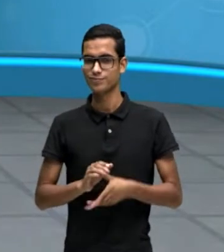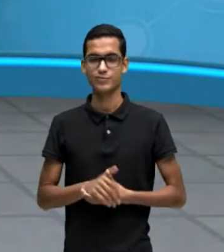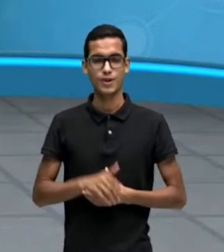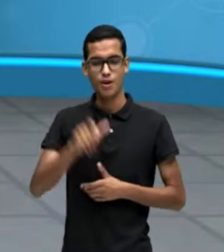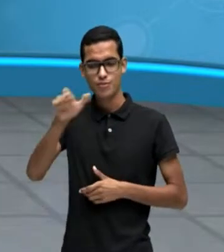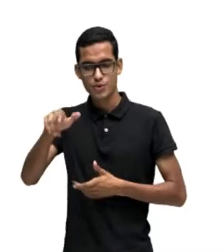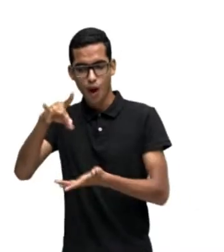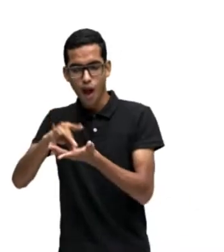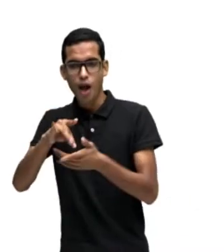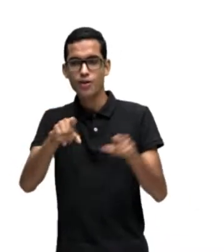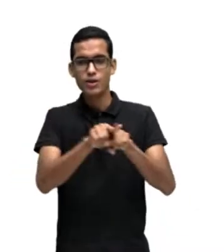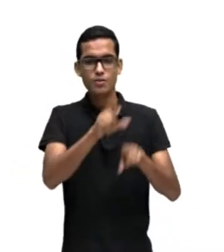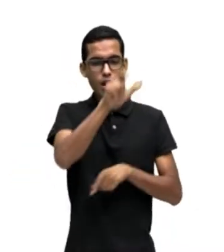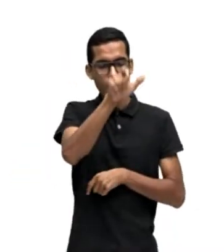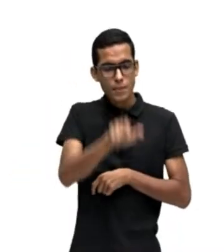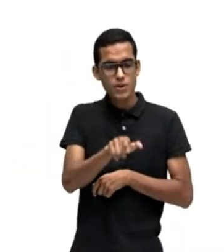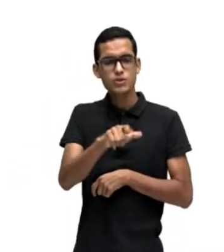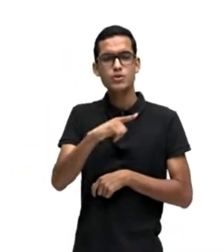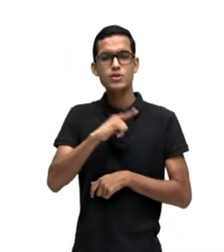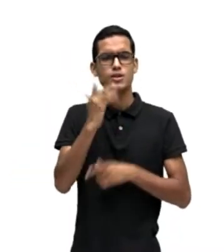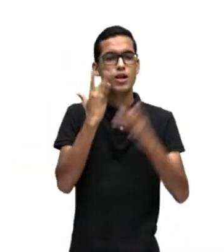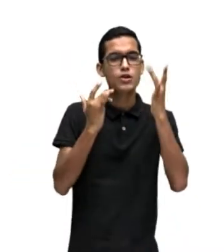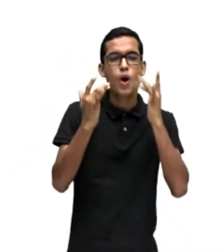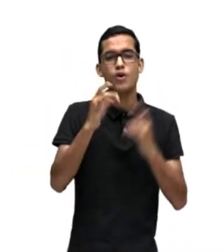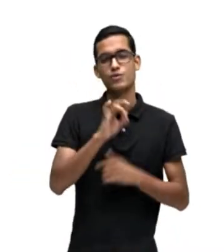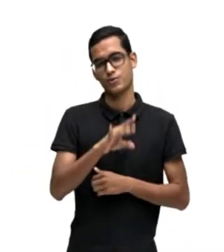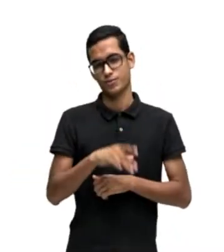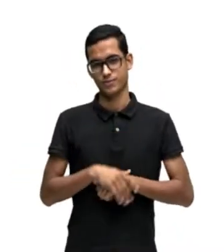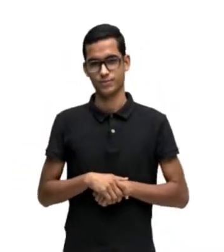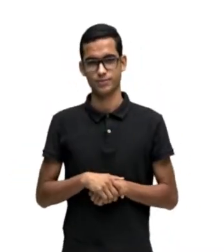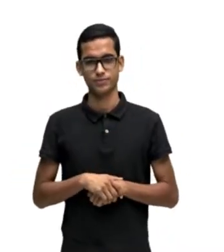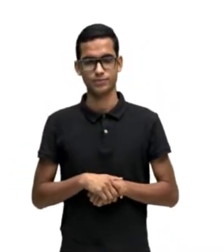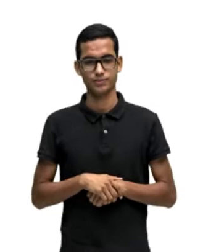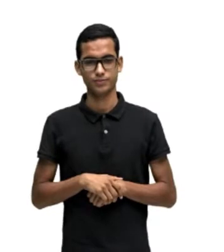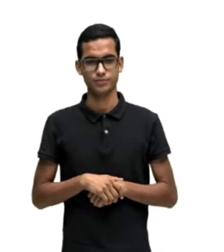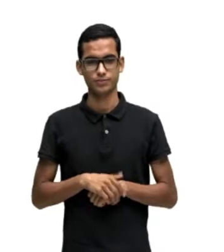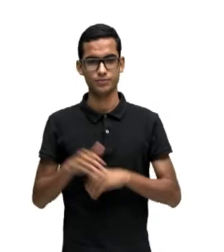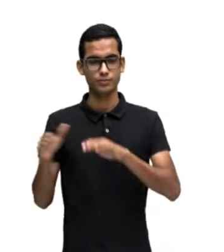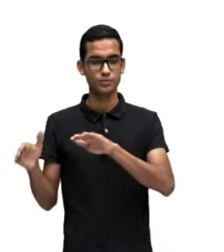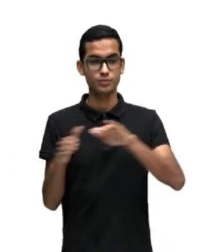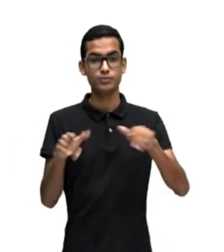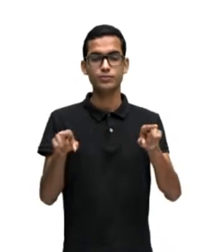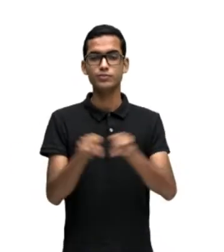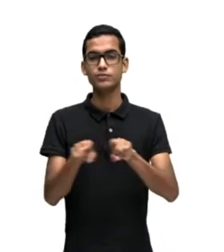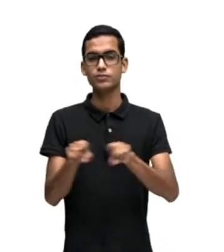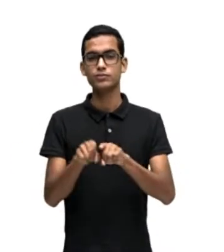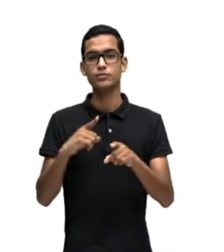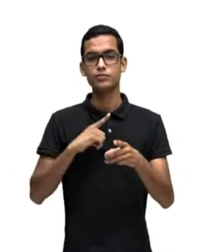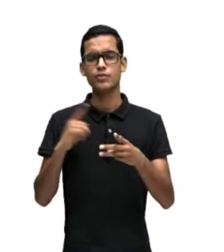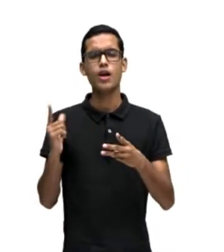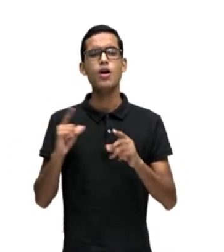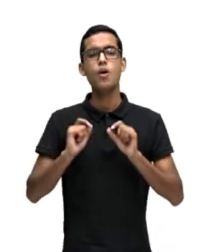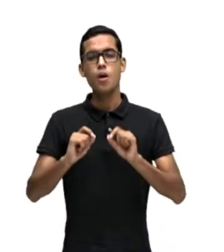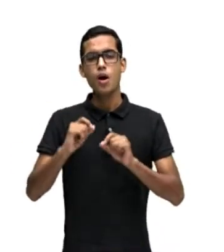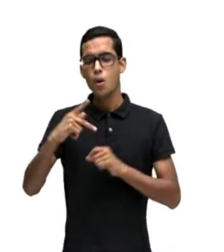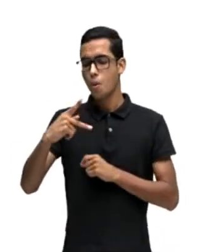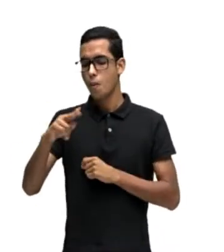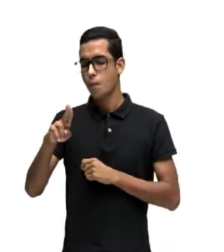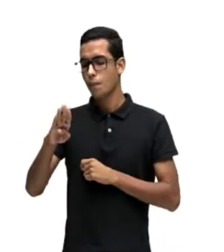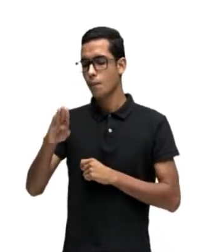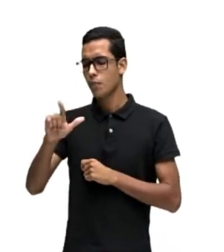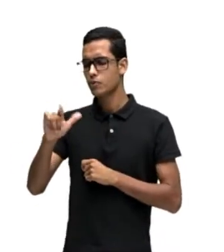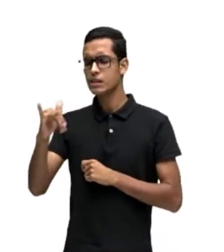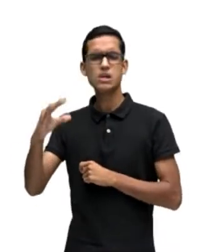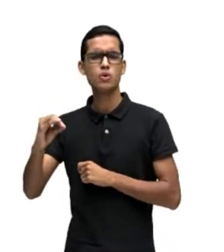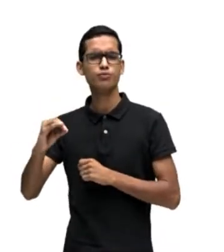um outro elemento da tríade é o público, né? Que é o que assiste ao espetáculo, é o que vê a obra de arte. A gente tem